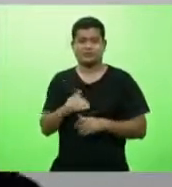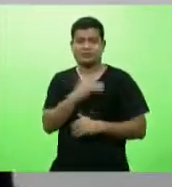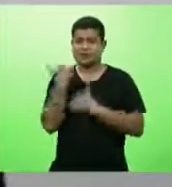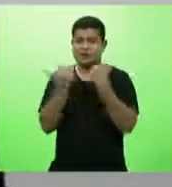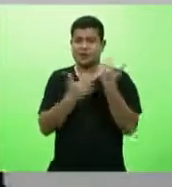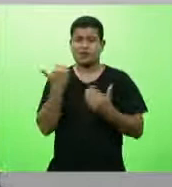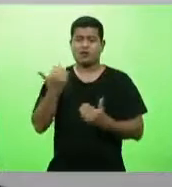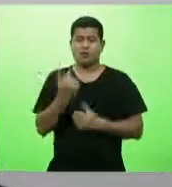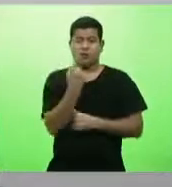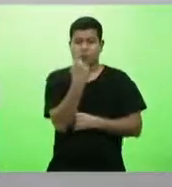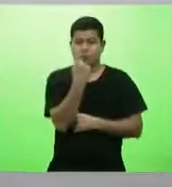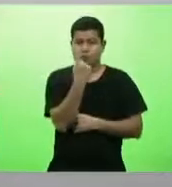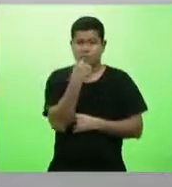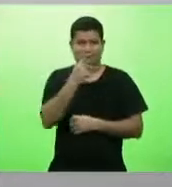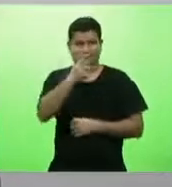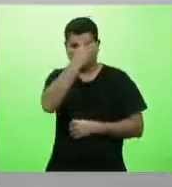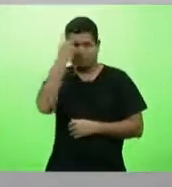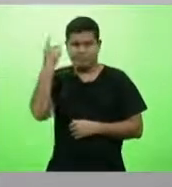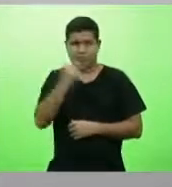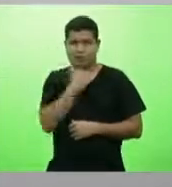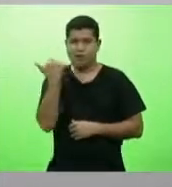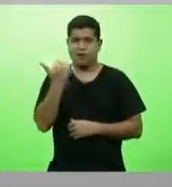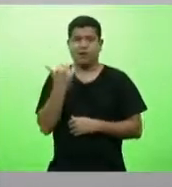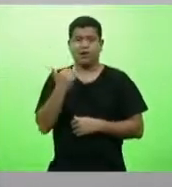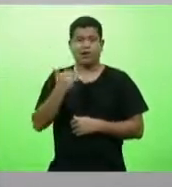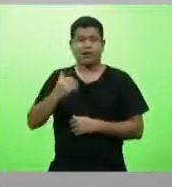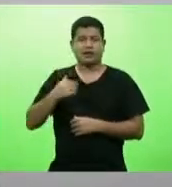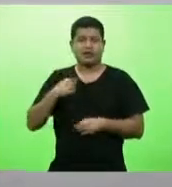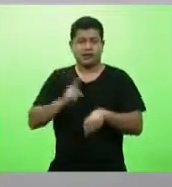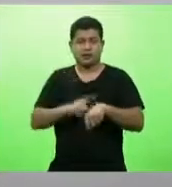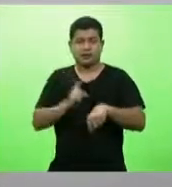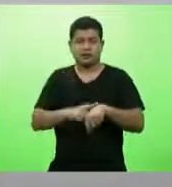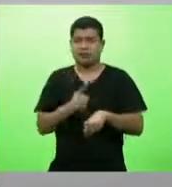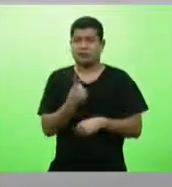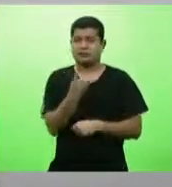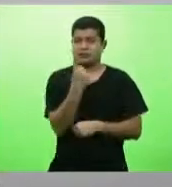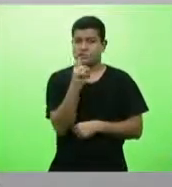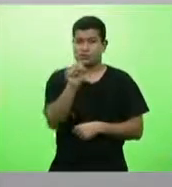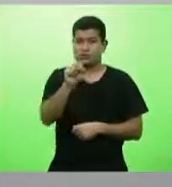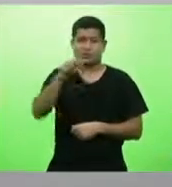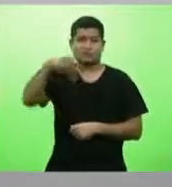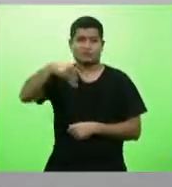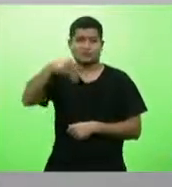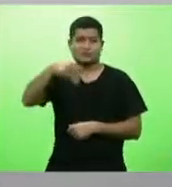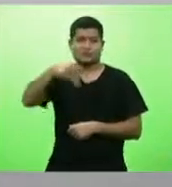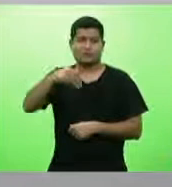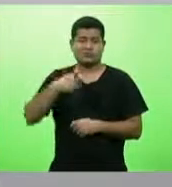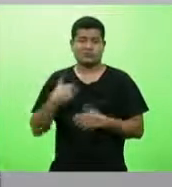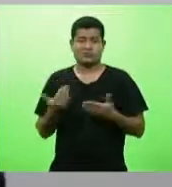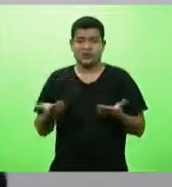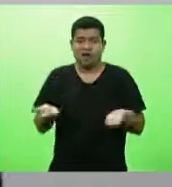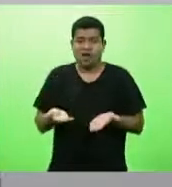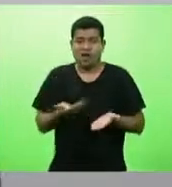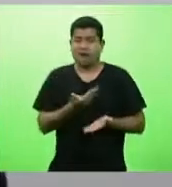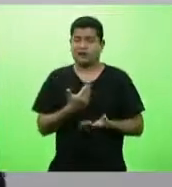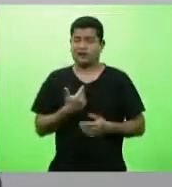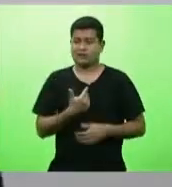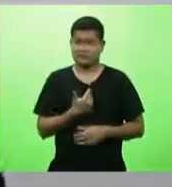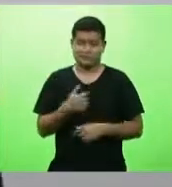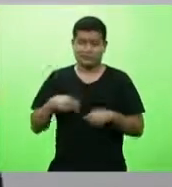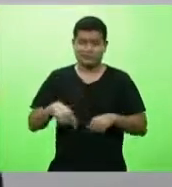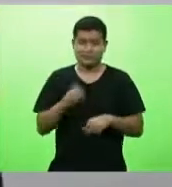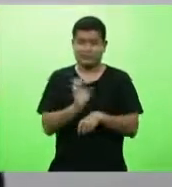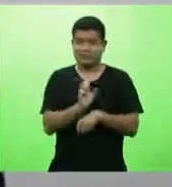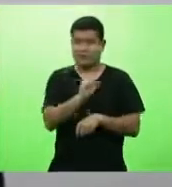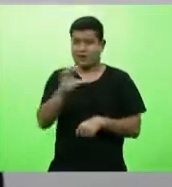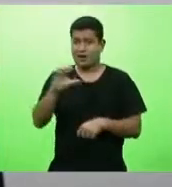minutos. Nessa primeira semana de março, o estado apresentou a maior média